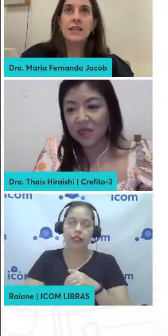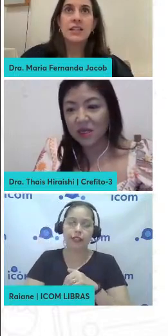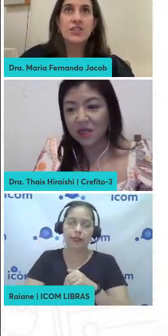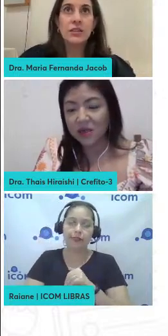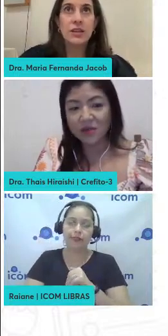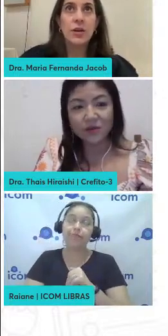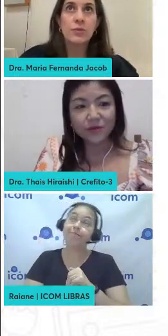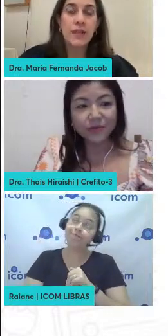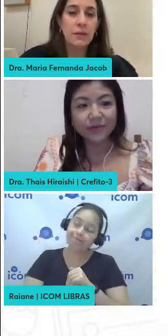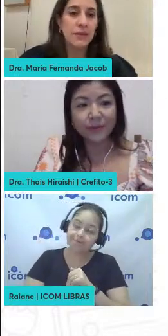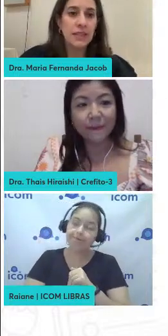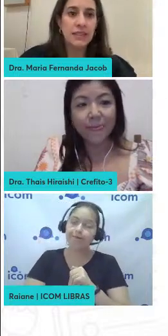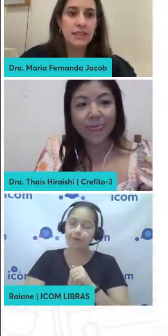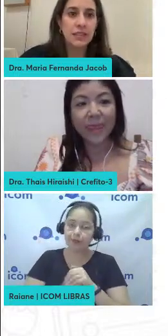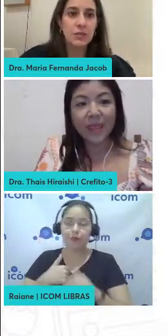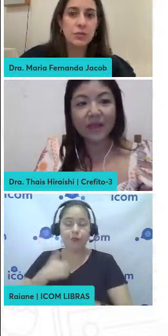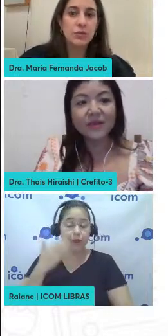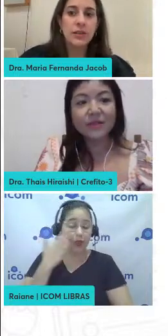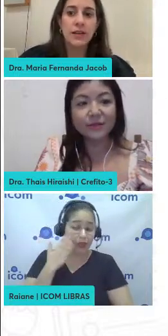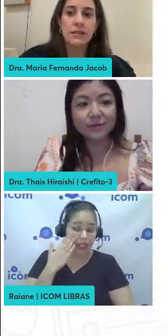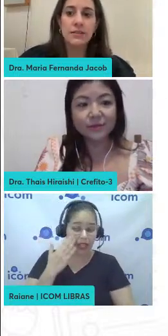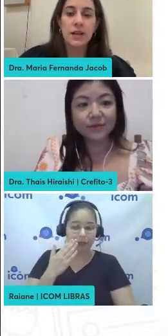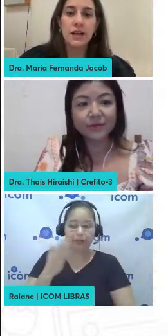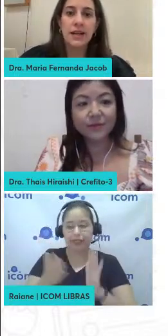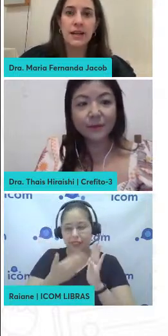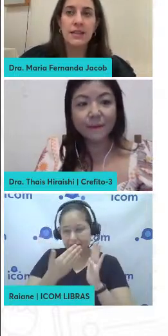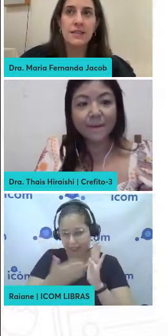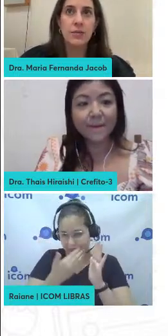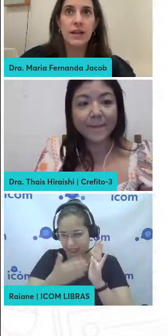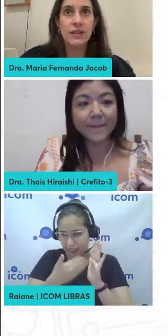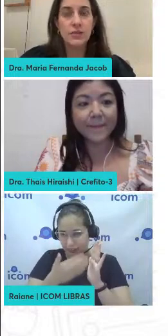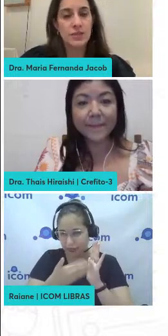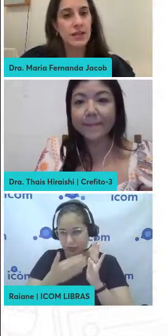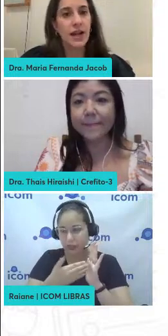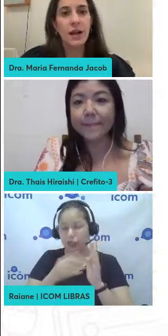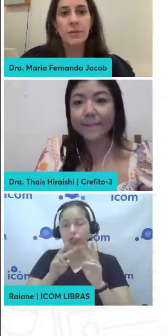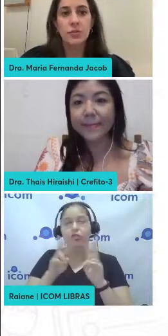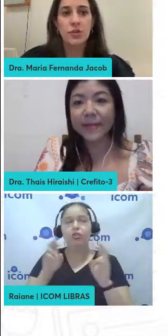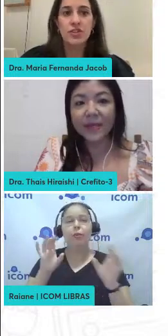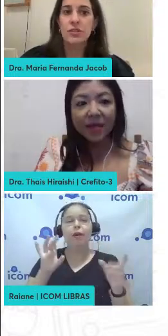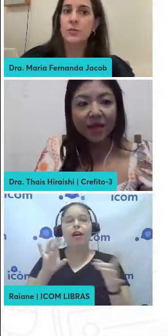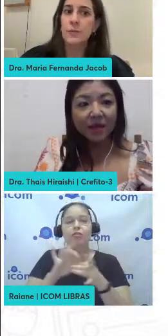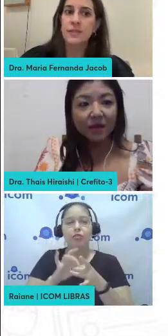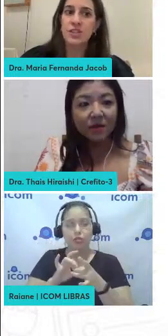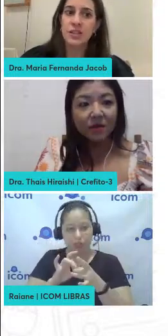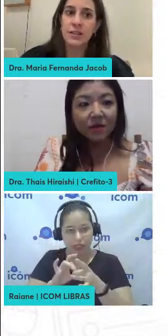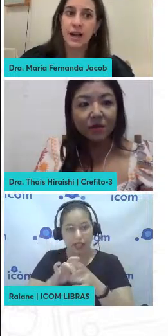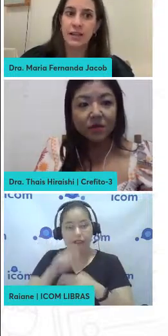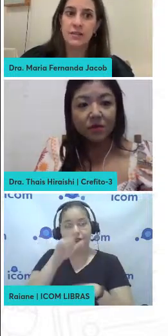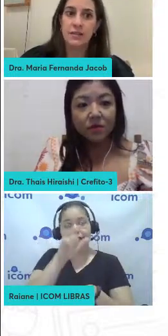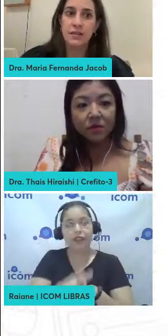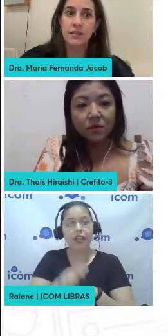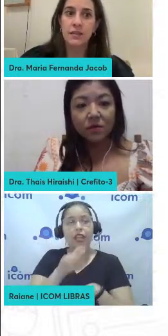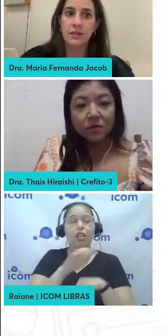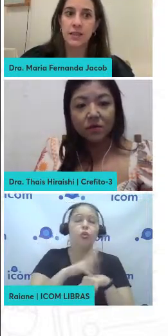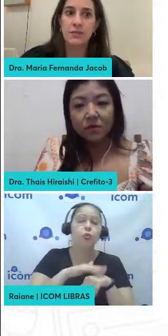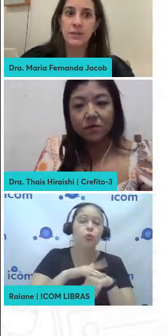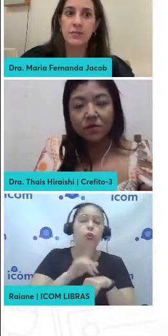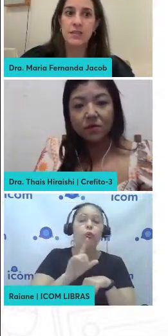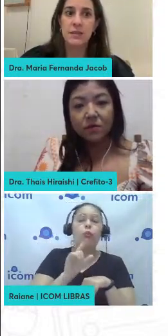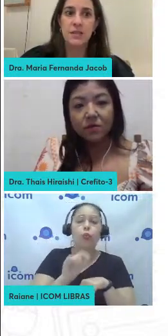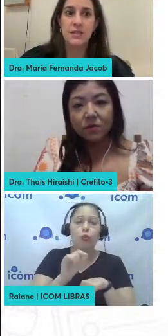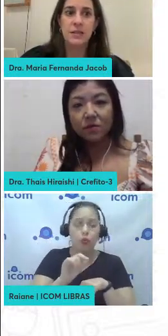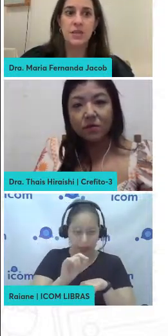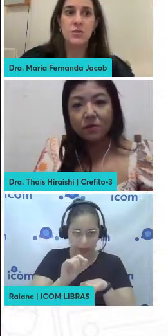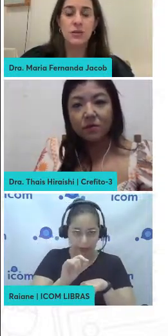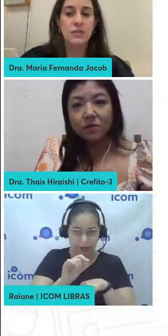Na realidade, que eu saiba na literatura, a questão é associar a patologia do que o paciente traz, né? Para